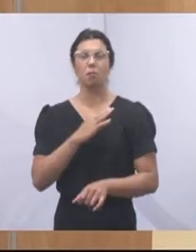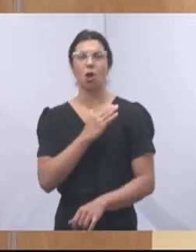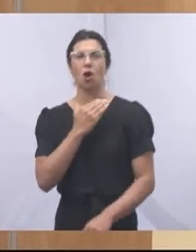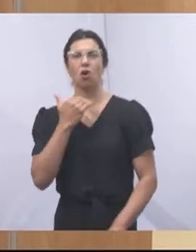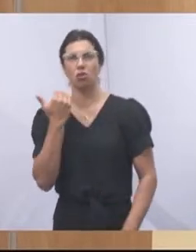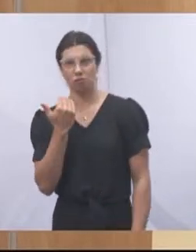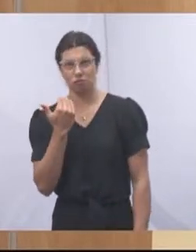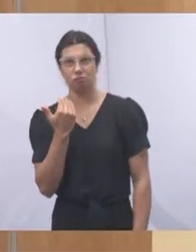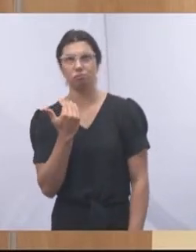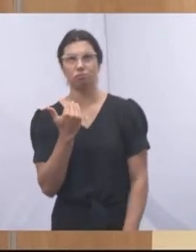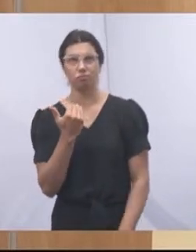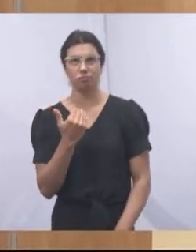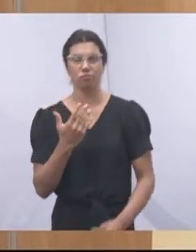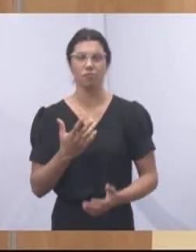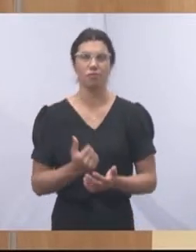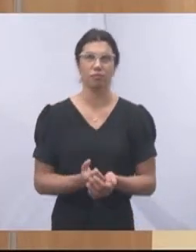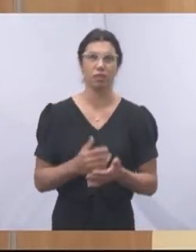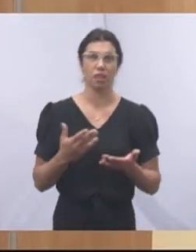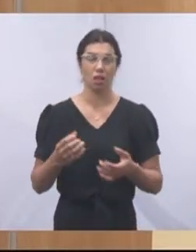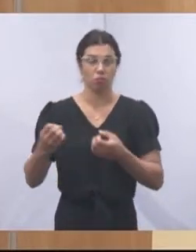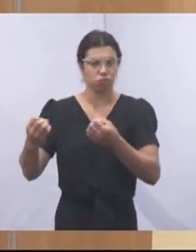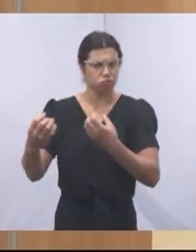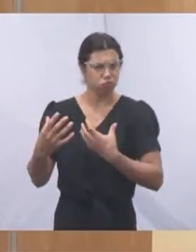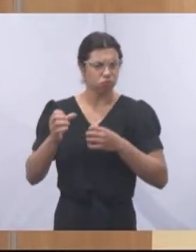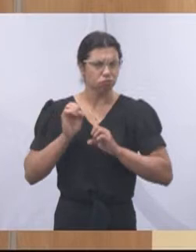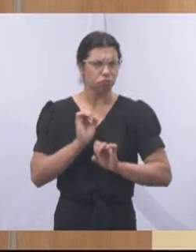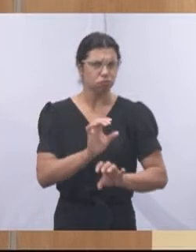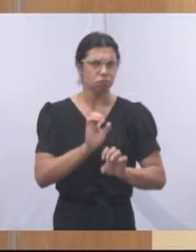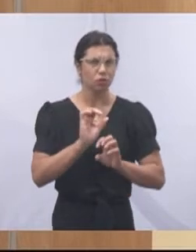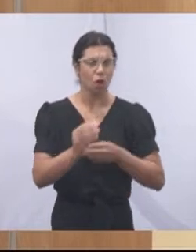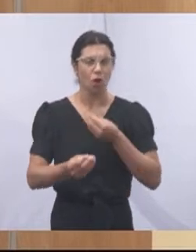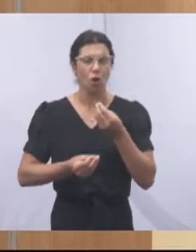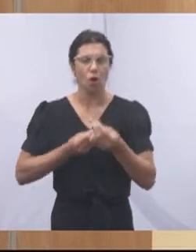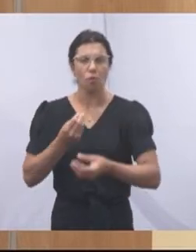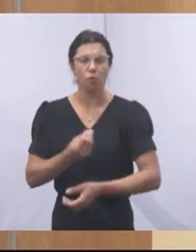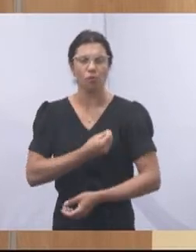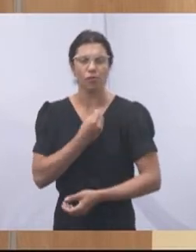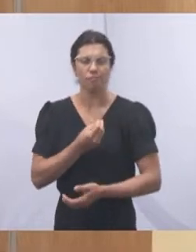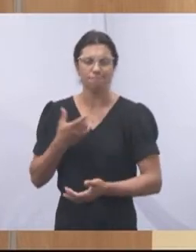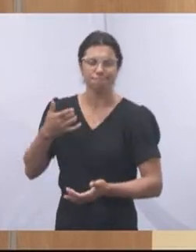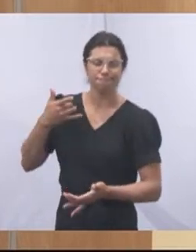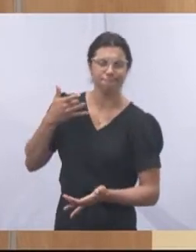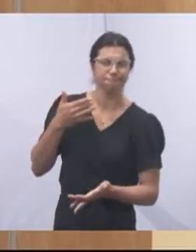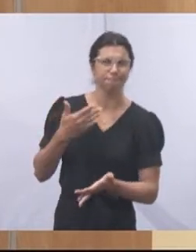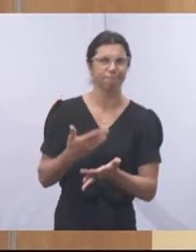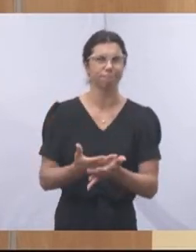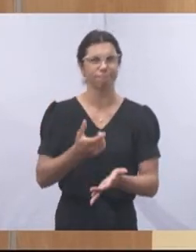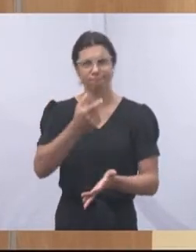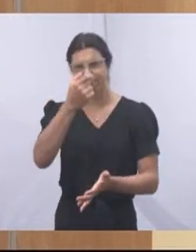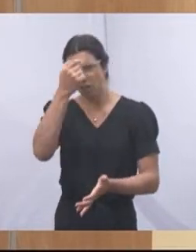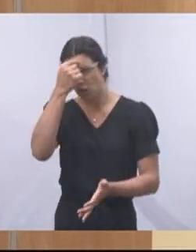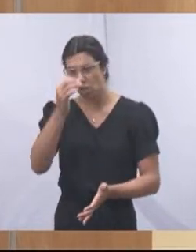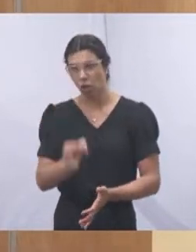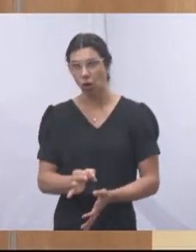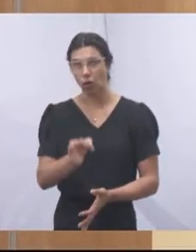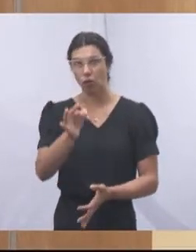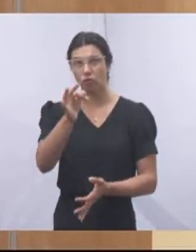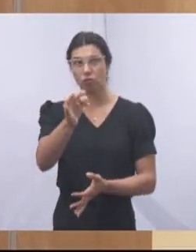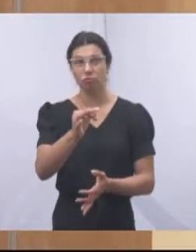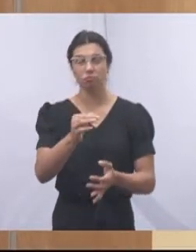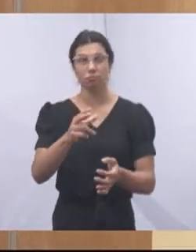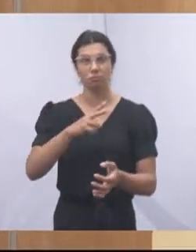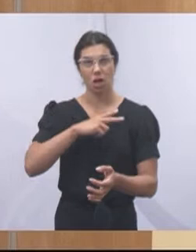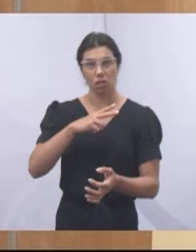deixou um vazio, mas também nos ensinou a viver no presente, conscientes de que o futuro é um